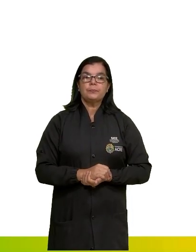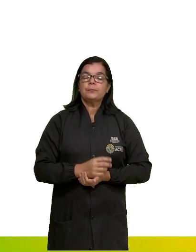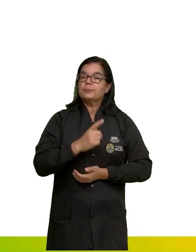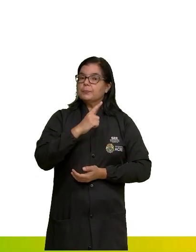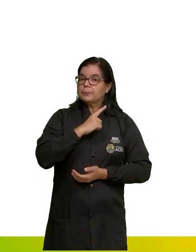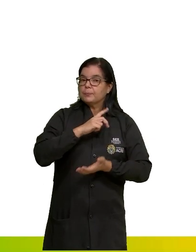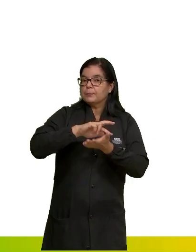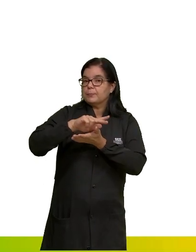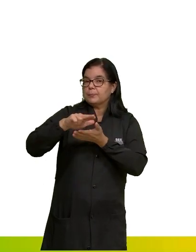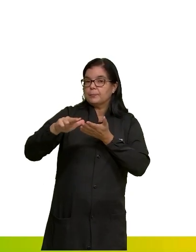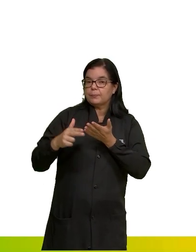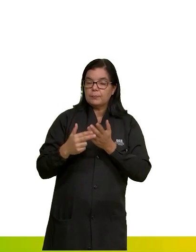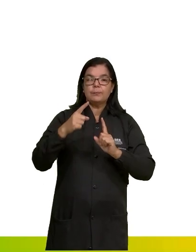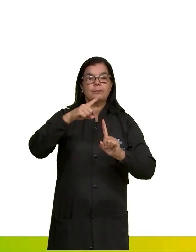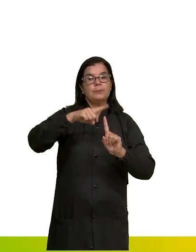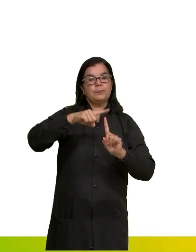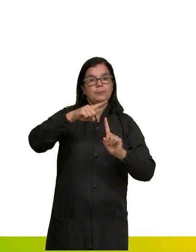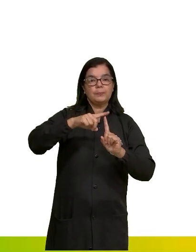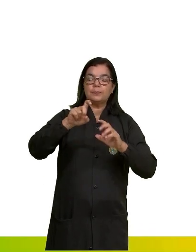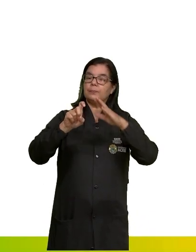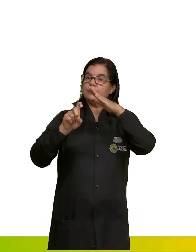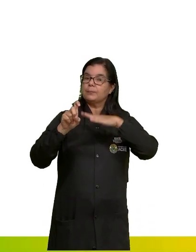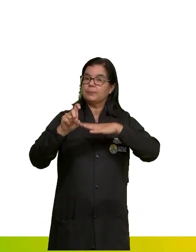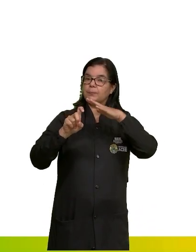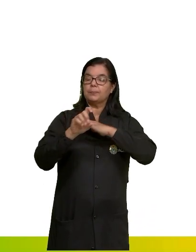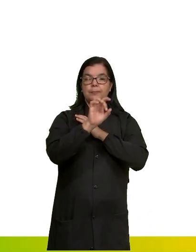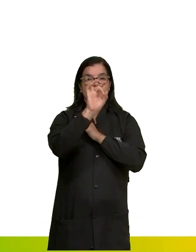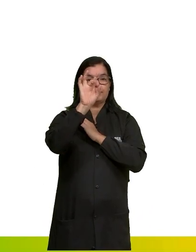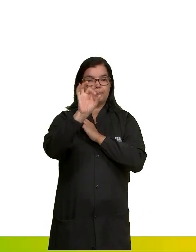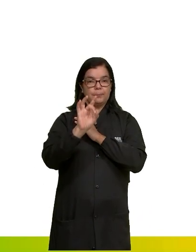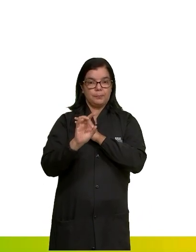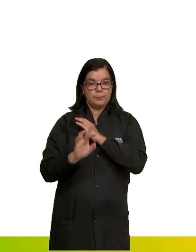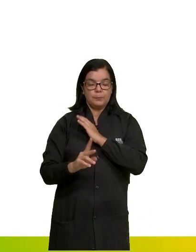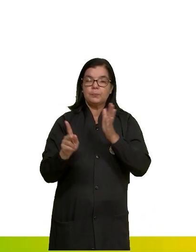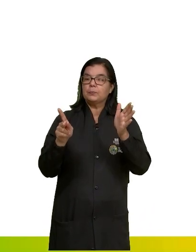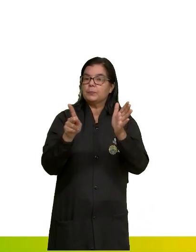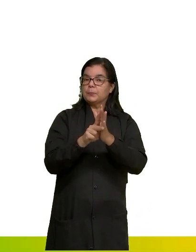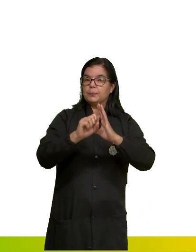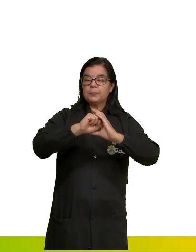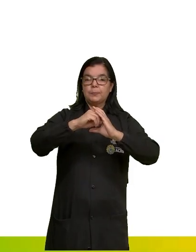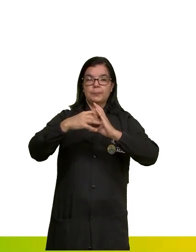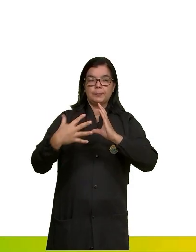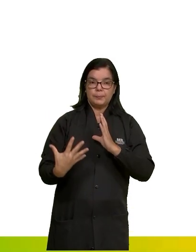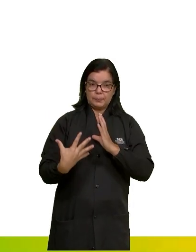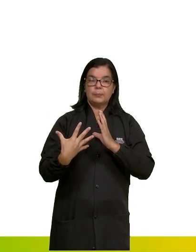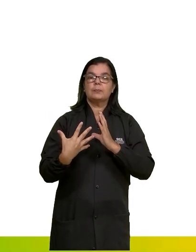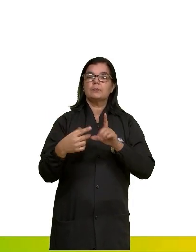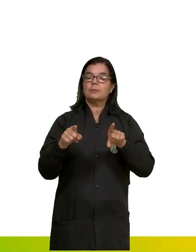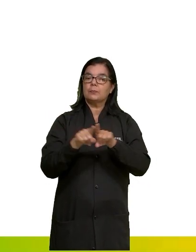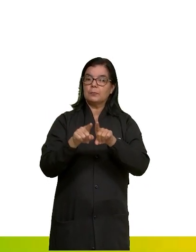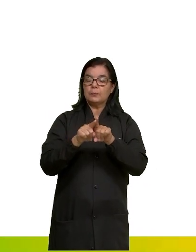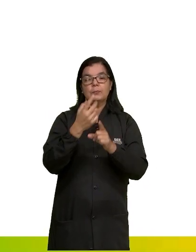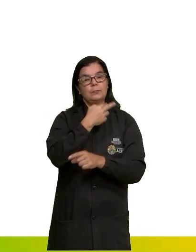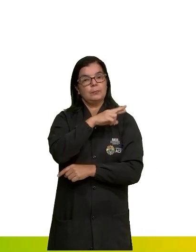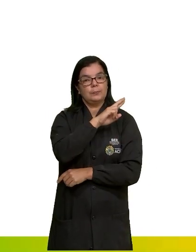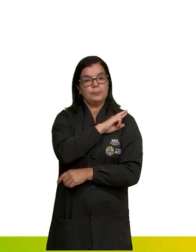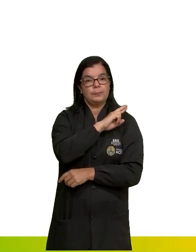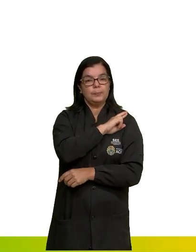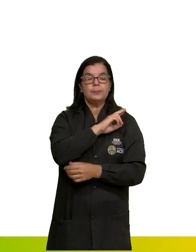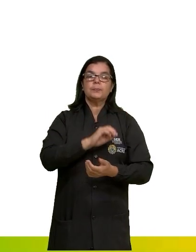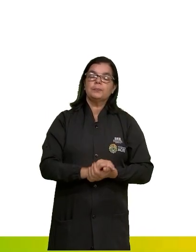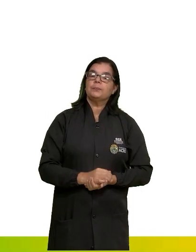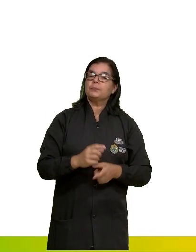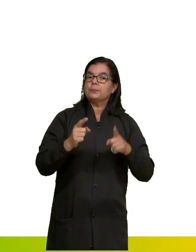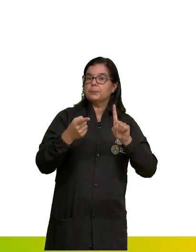Existem vários tipos de mitos, cada um com suas próprias características e funções. Então